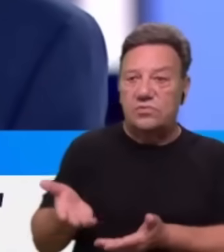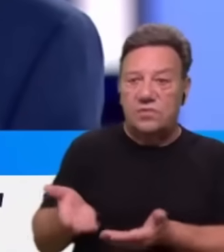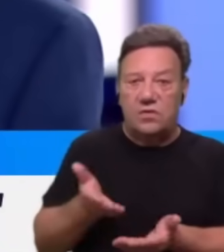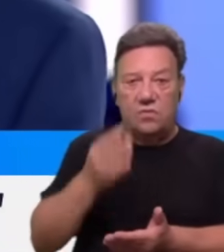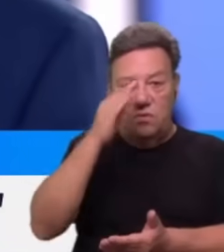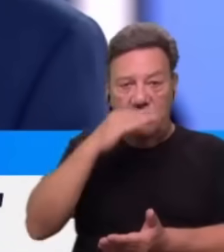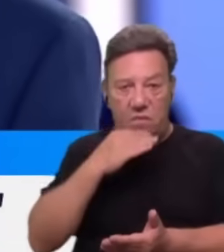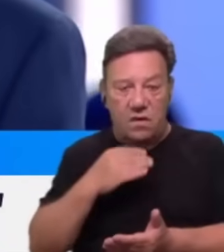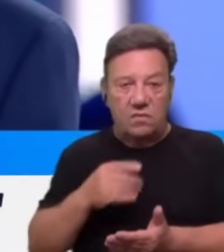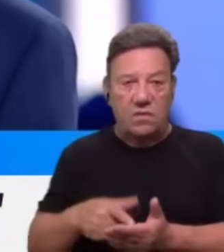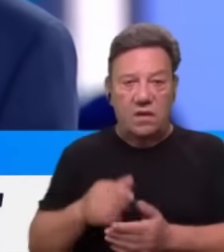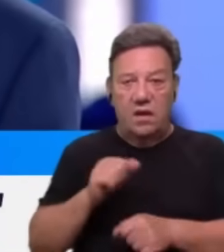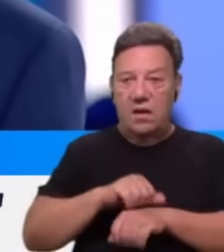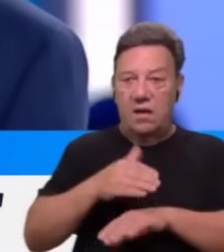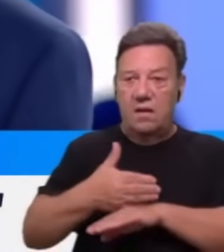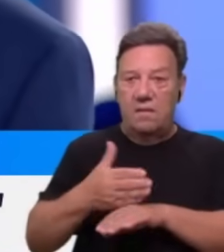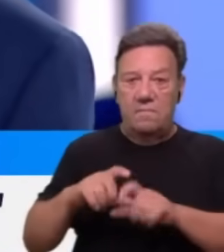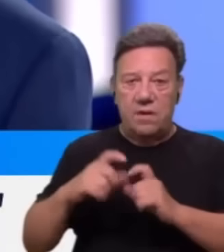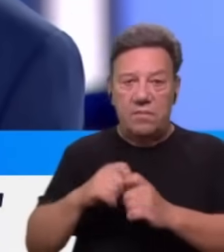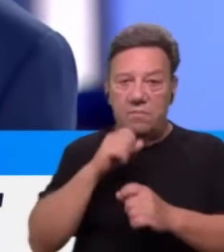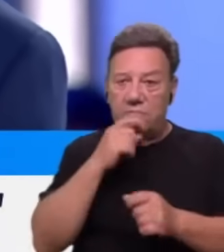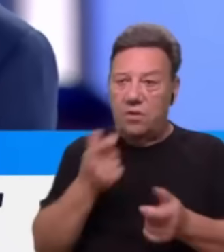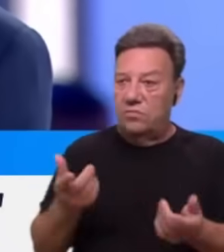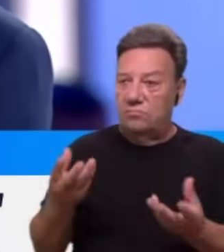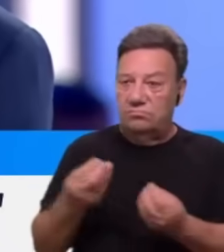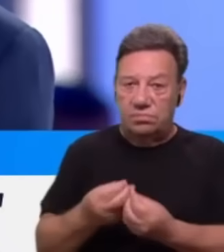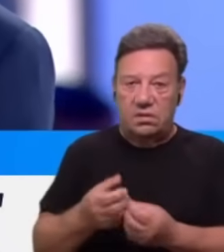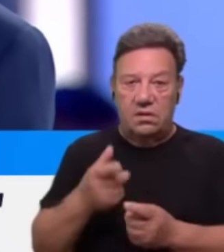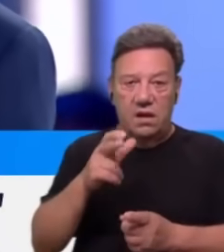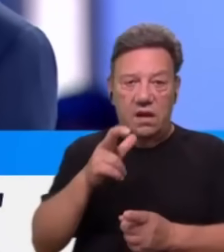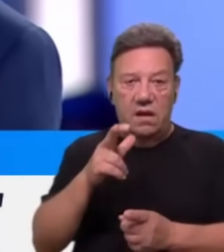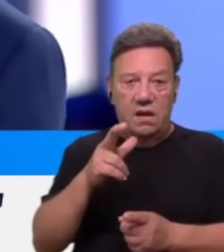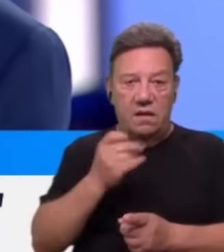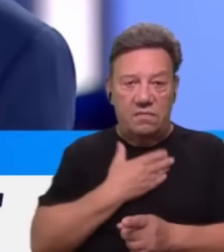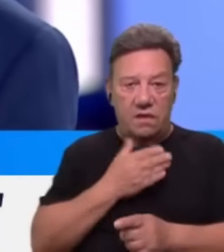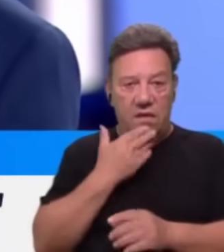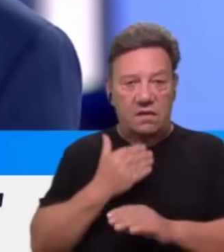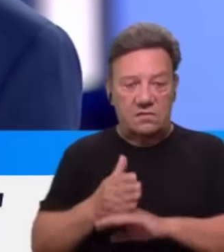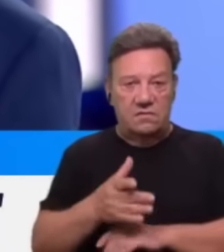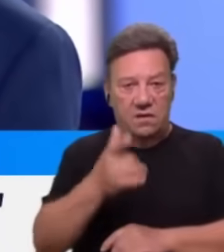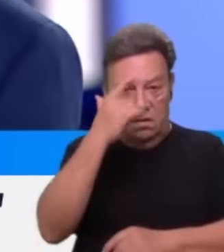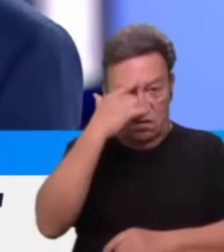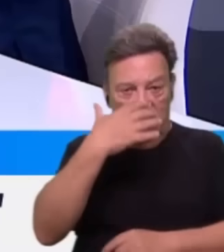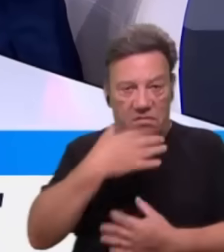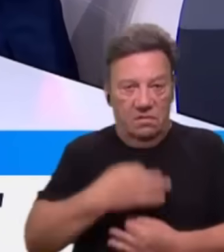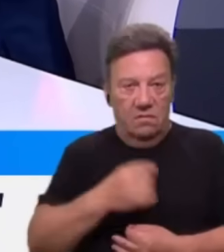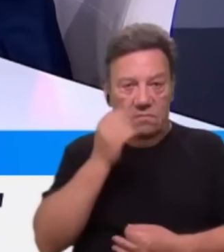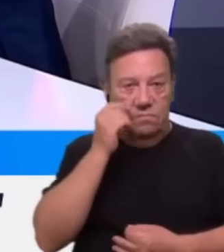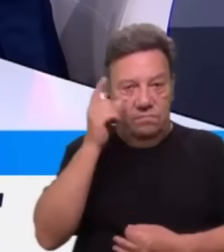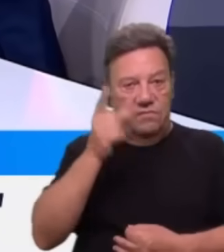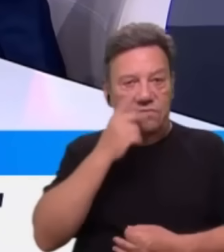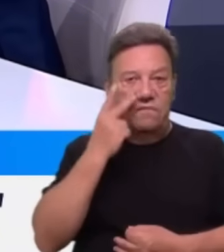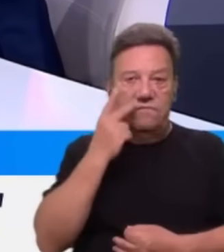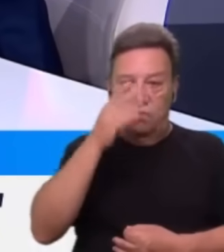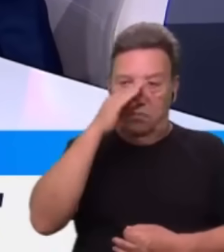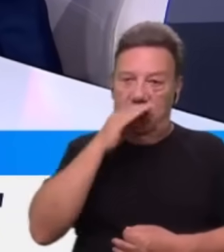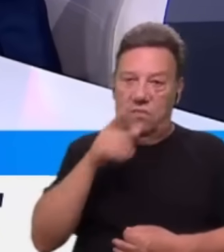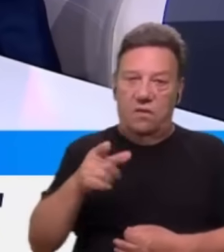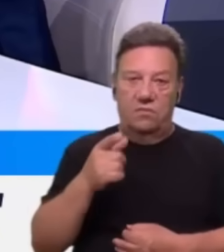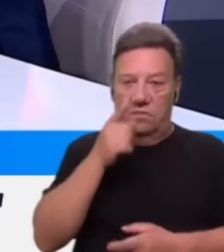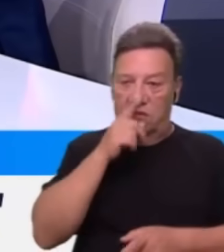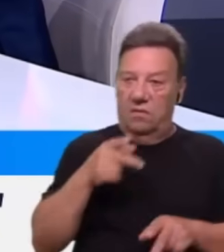quartos apartamentos que podem ser partilhados com renda com renda Digno um professor viver num quarto